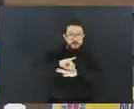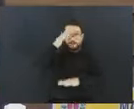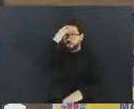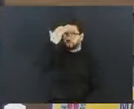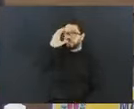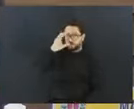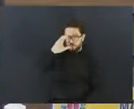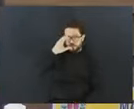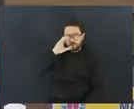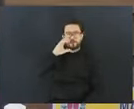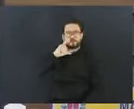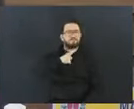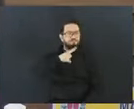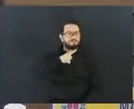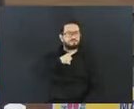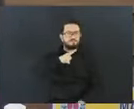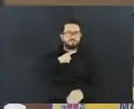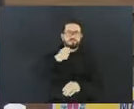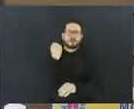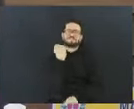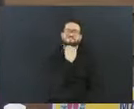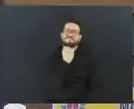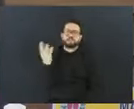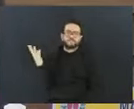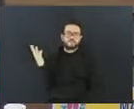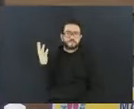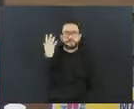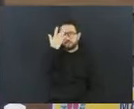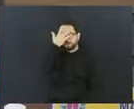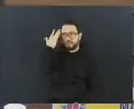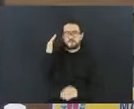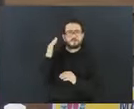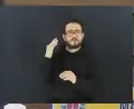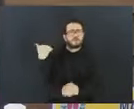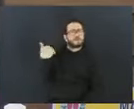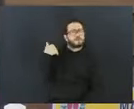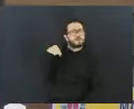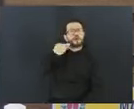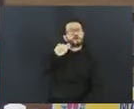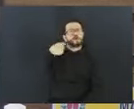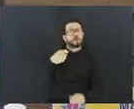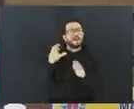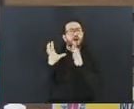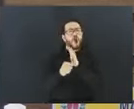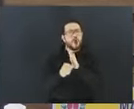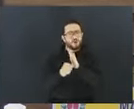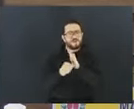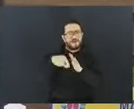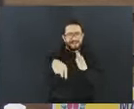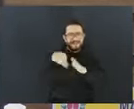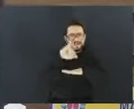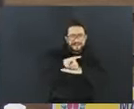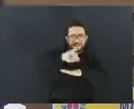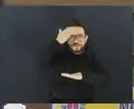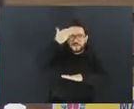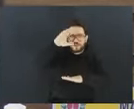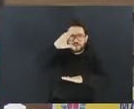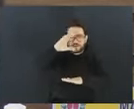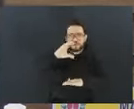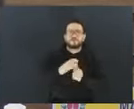demandas relacionadas a pequenos furtos. Eu queria entender qual seria a estratégia da corporação,